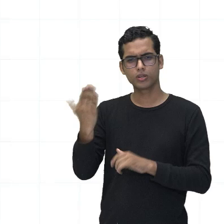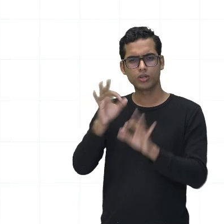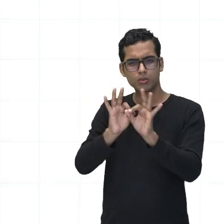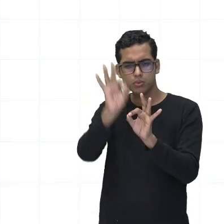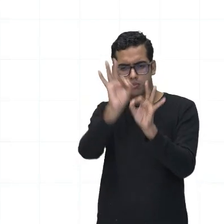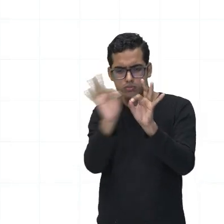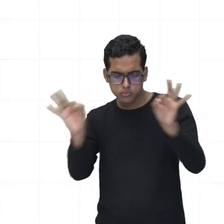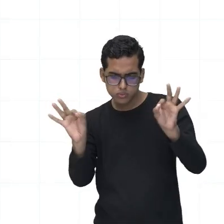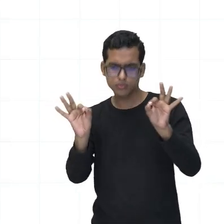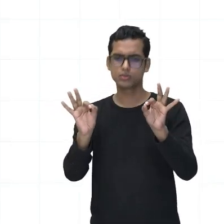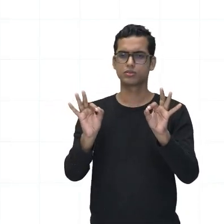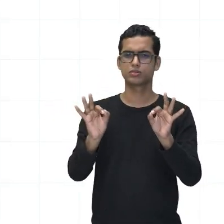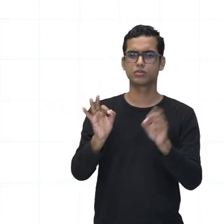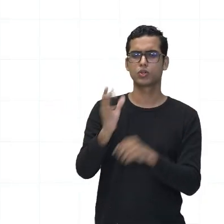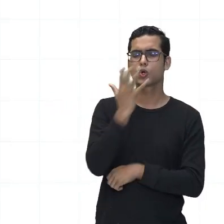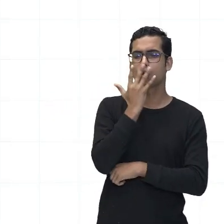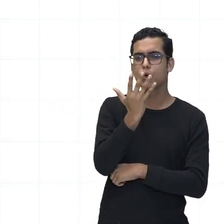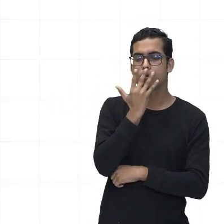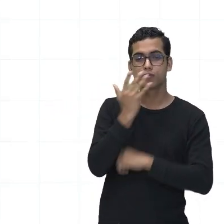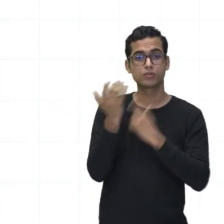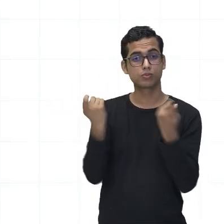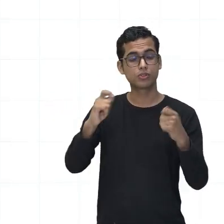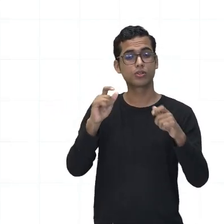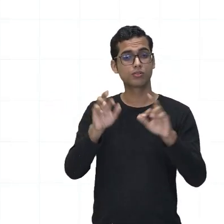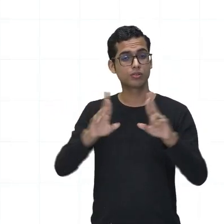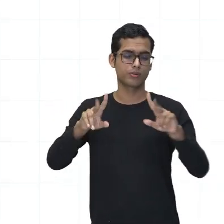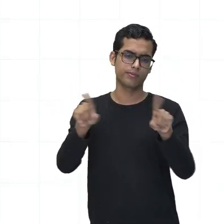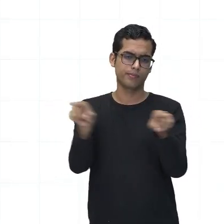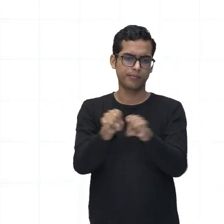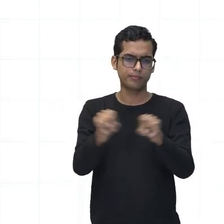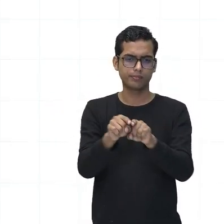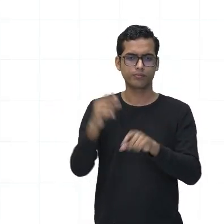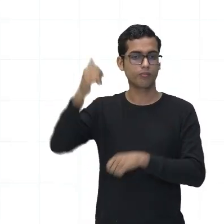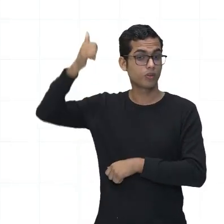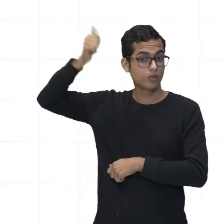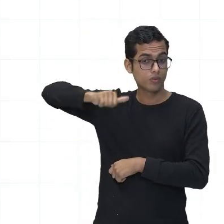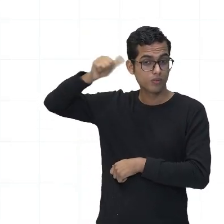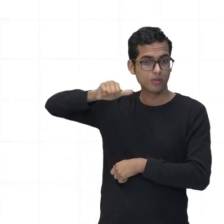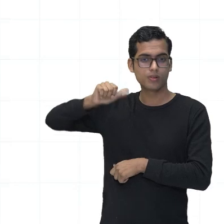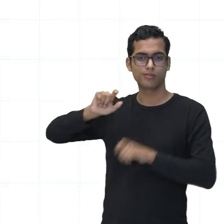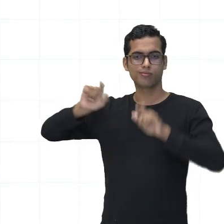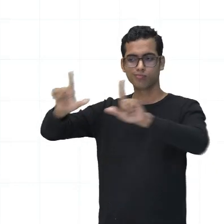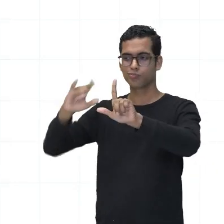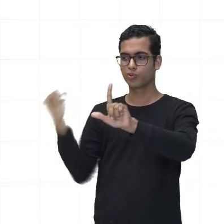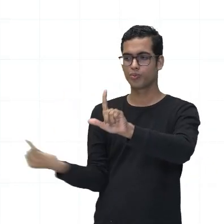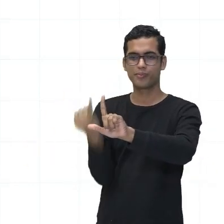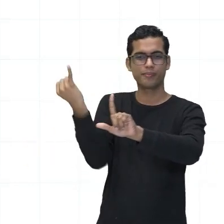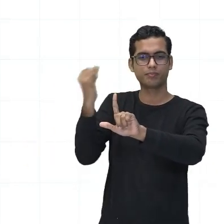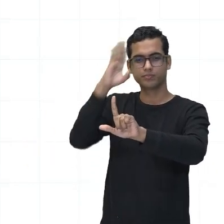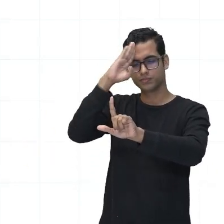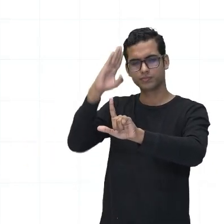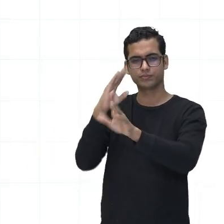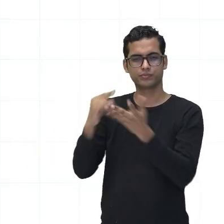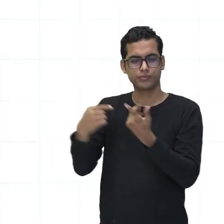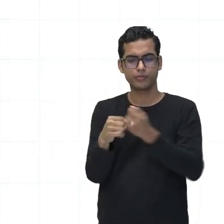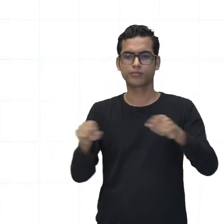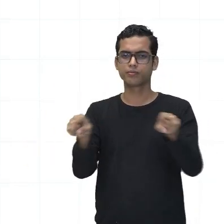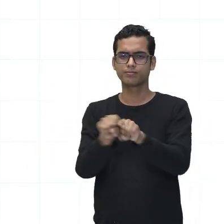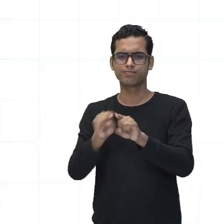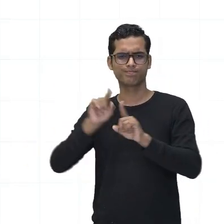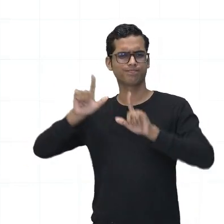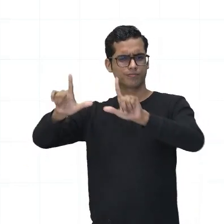cor. Essa tela é uma das mais importantes de Van Gogh. Nela, o artista transmite seu